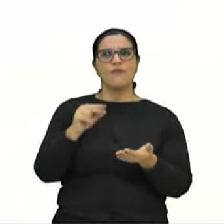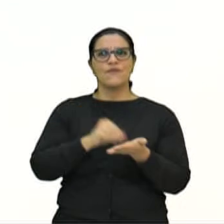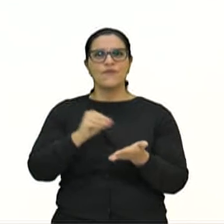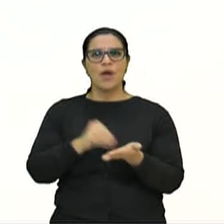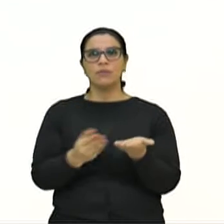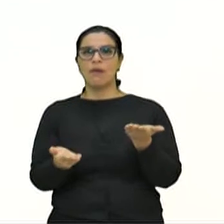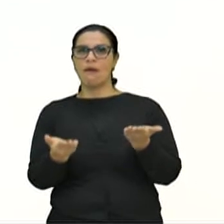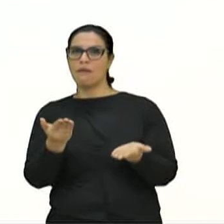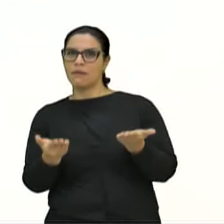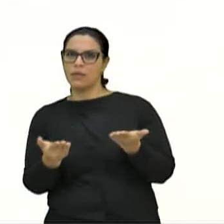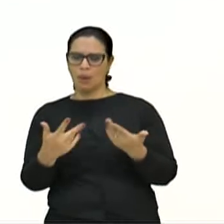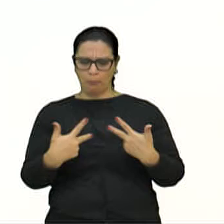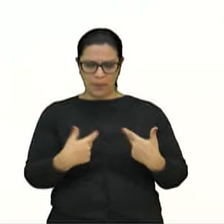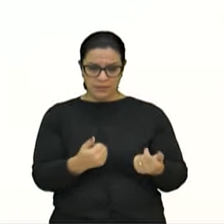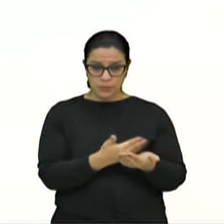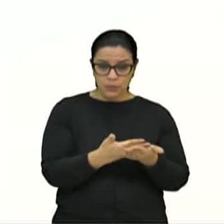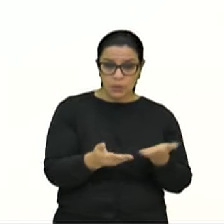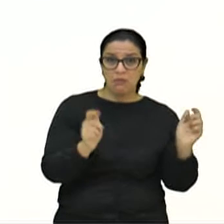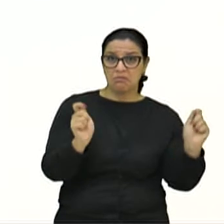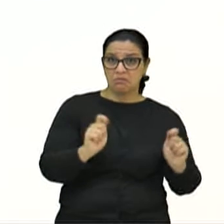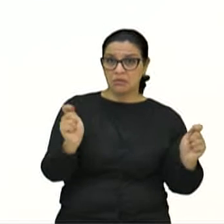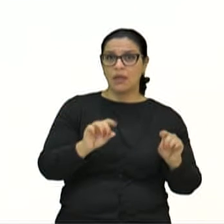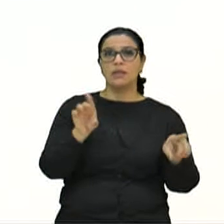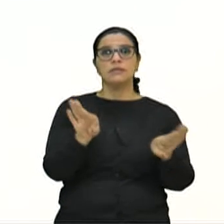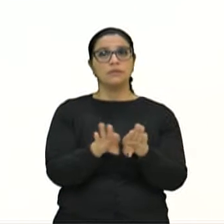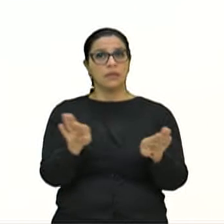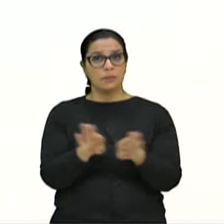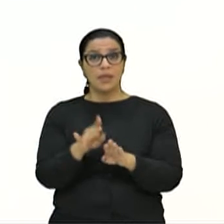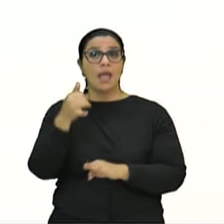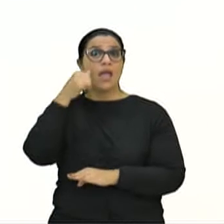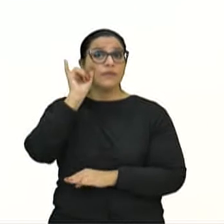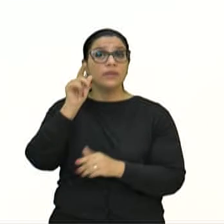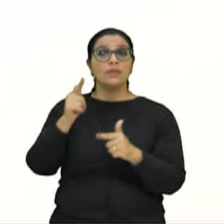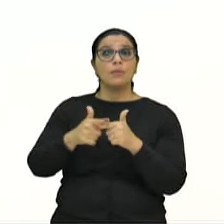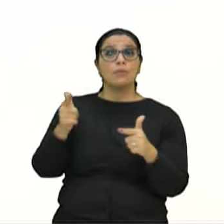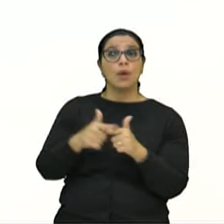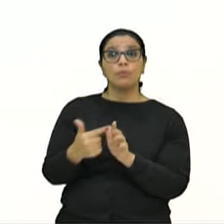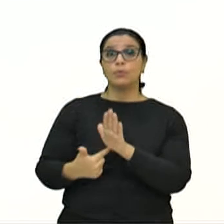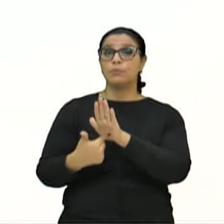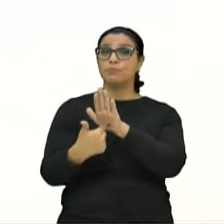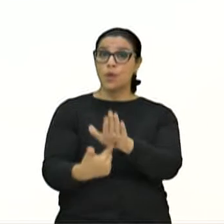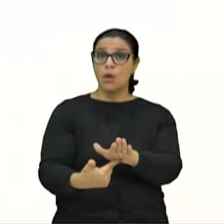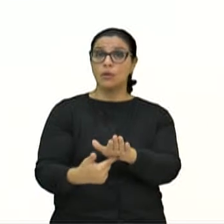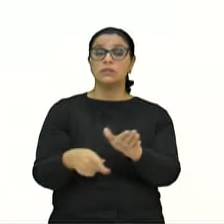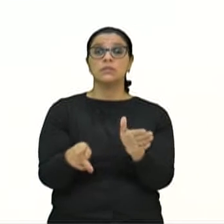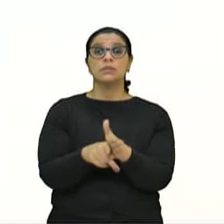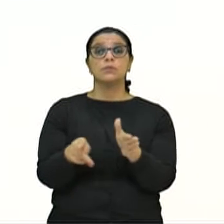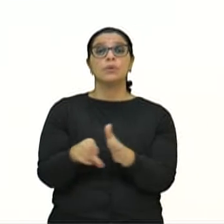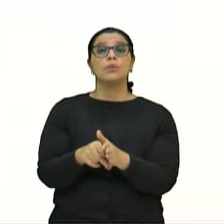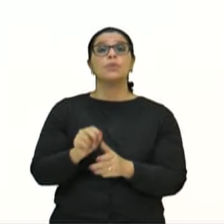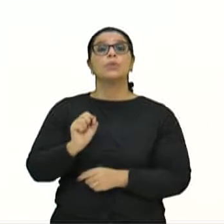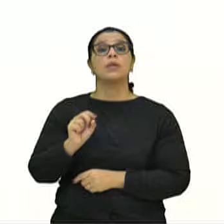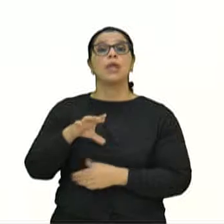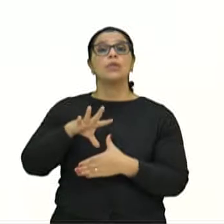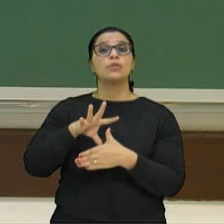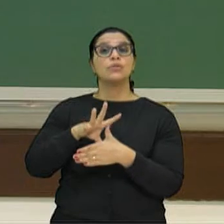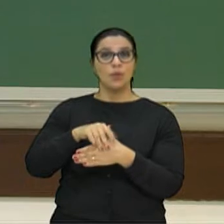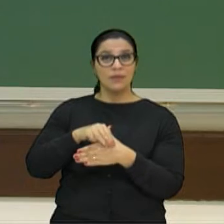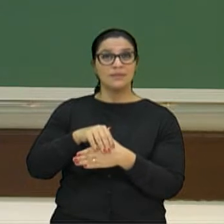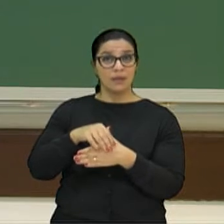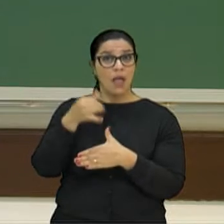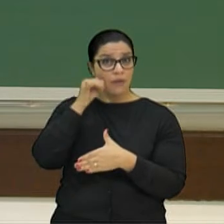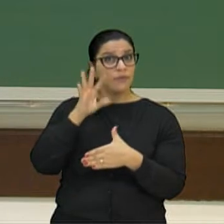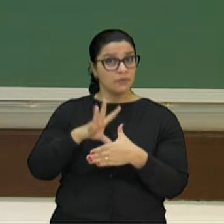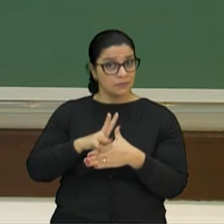se forem percebidos em seu início, podem ser tratados, evitando a manifestação do estágio chamado doença.